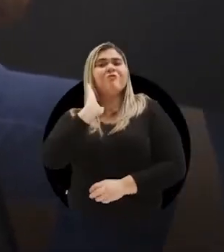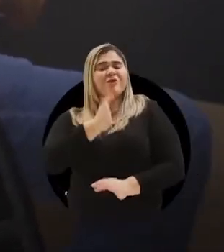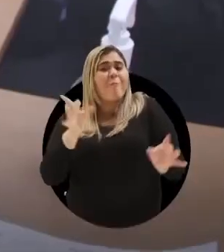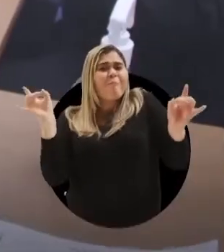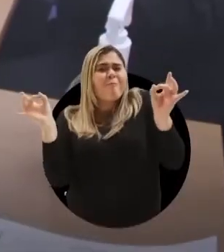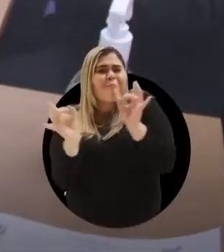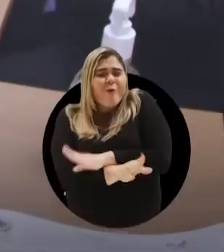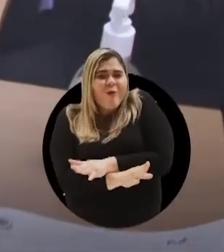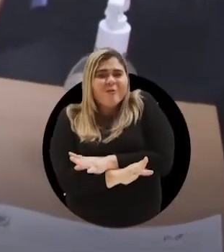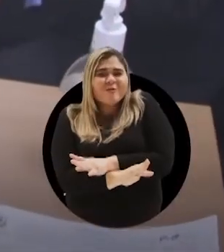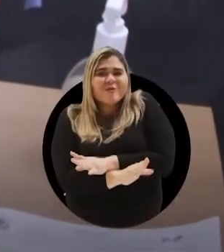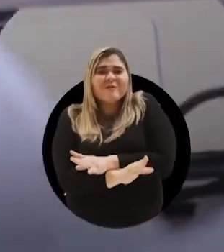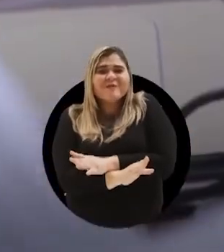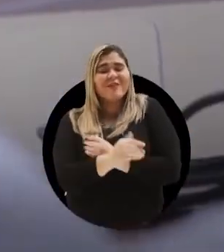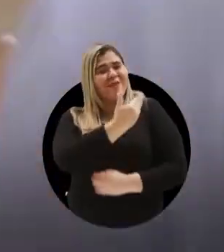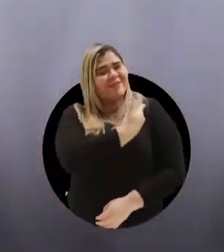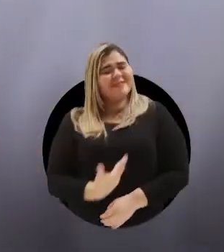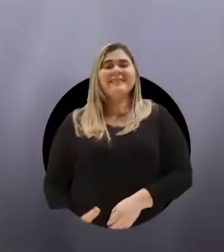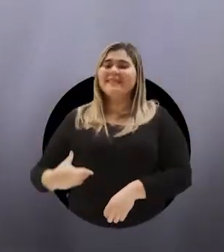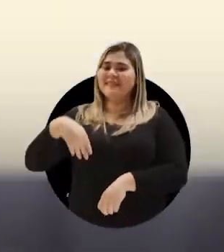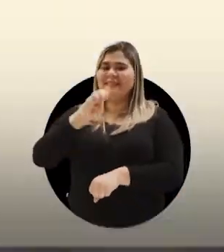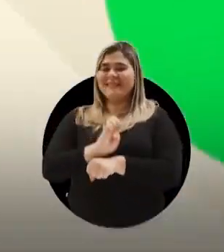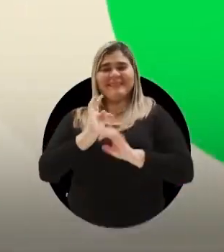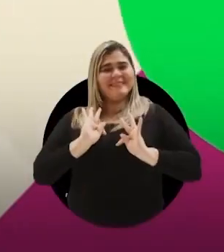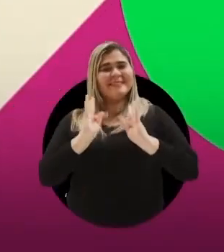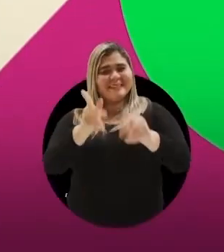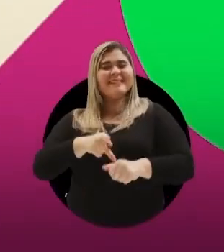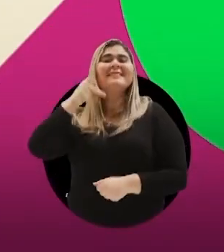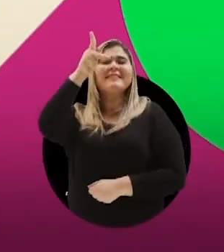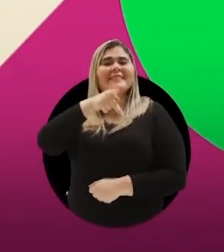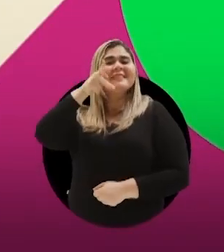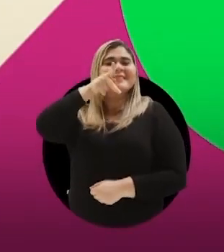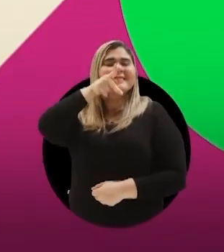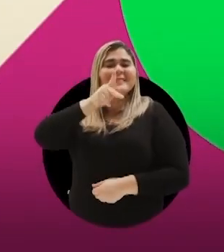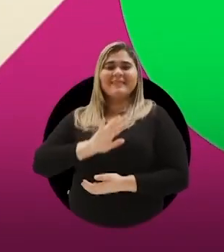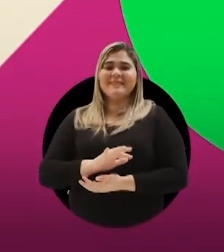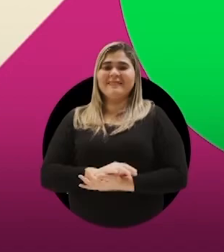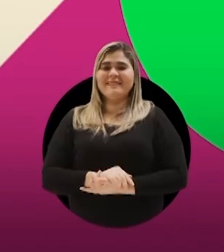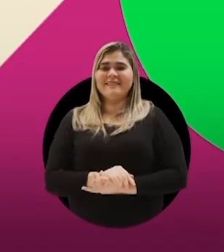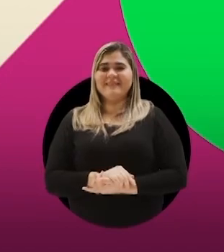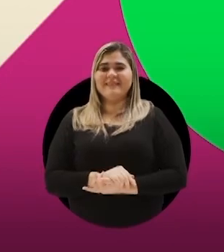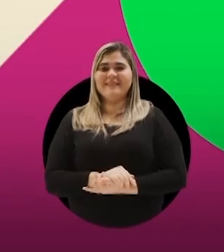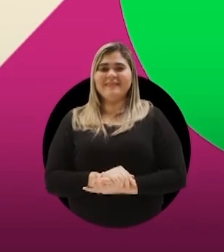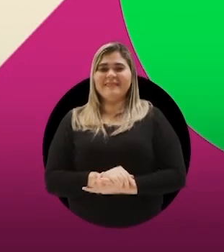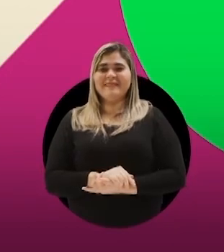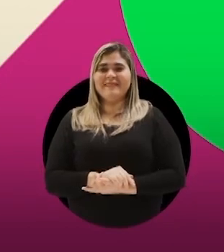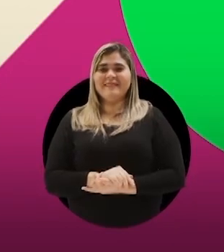já está pronta e em pleno atendimento. Governo do estado. Somos todos Paraíba.